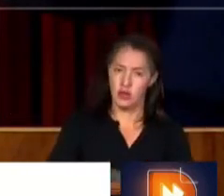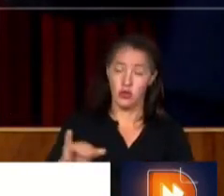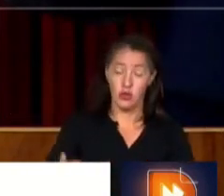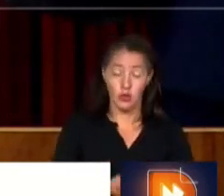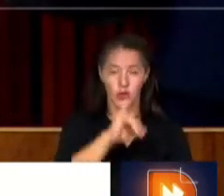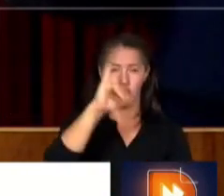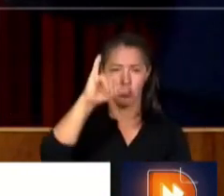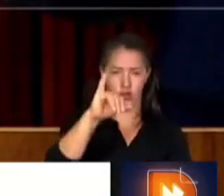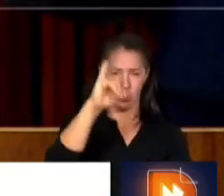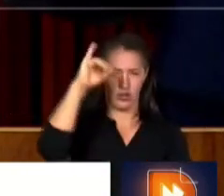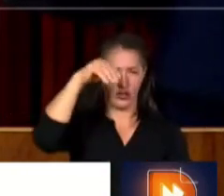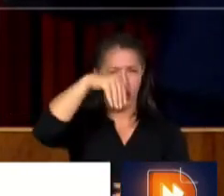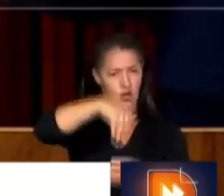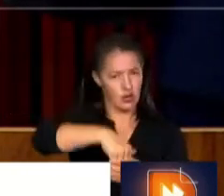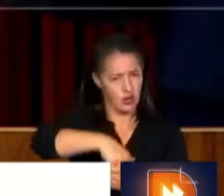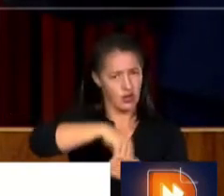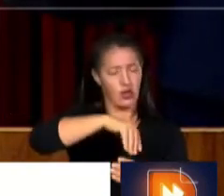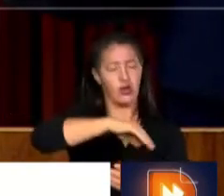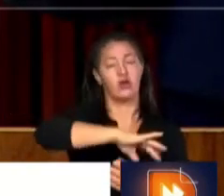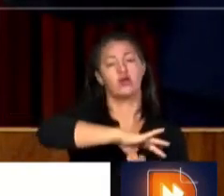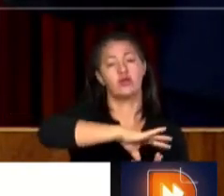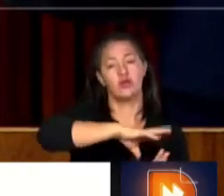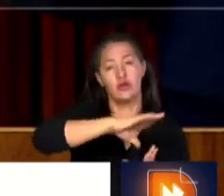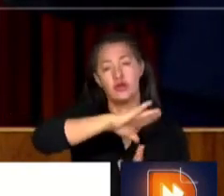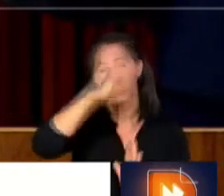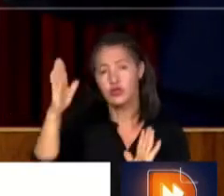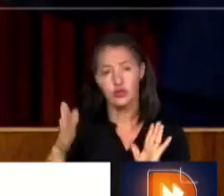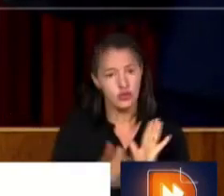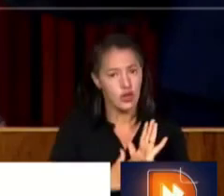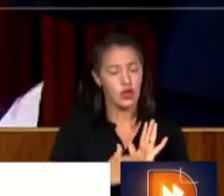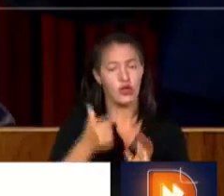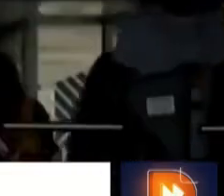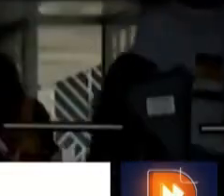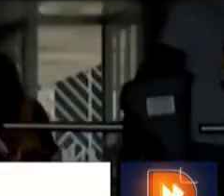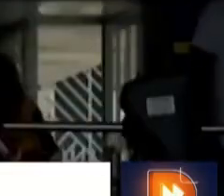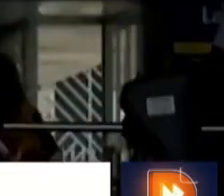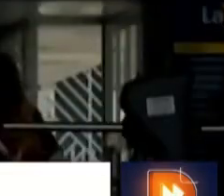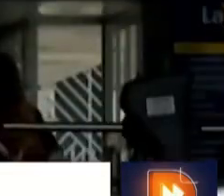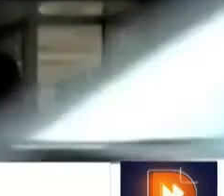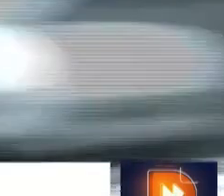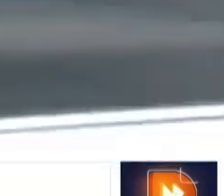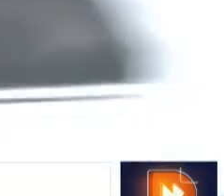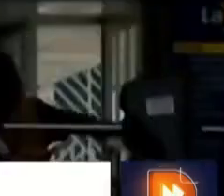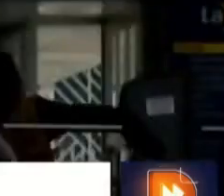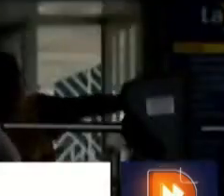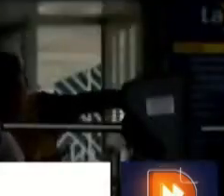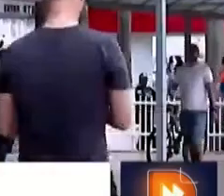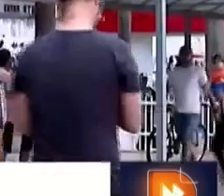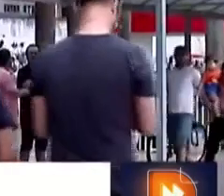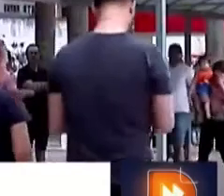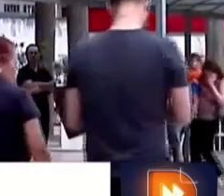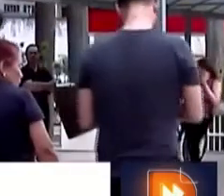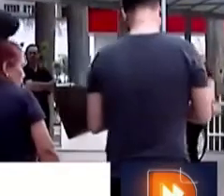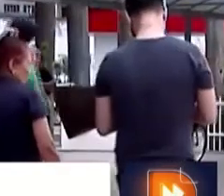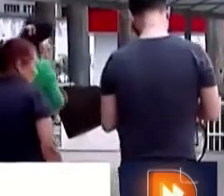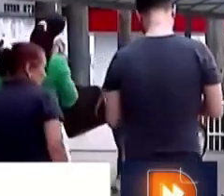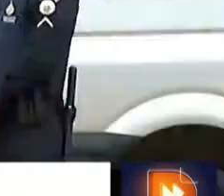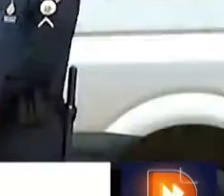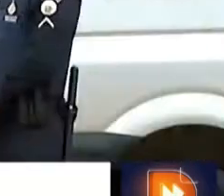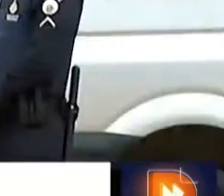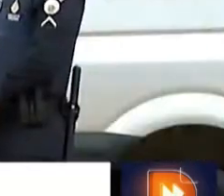eleitoral das eleições Gerais de 2022 no discurso não vem